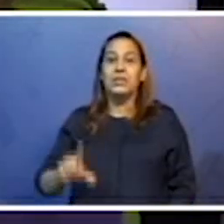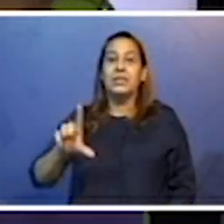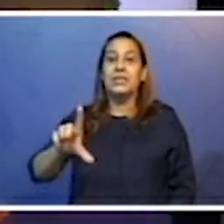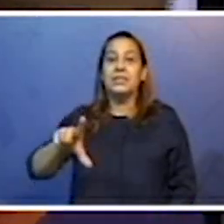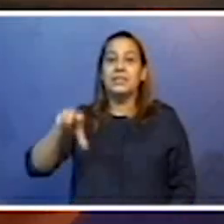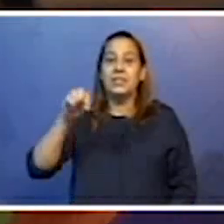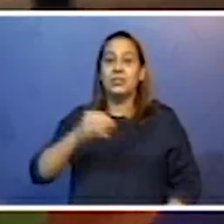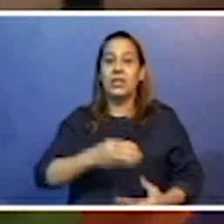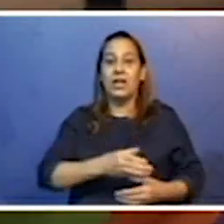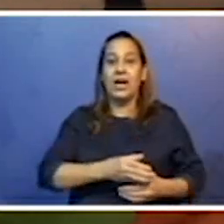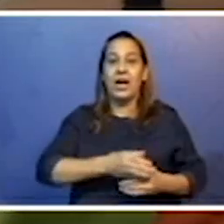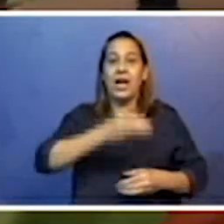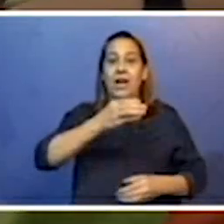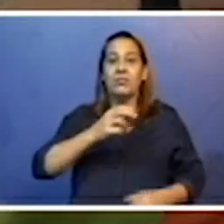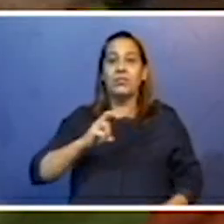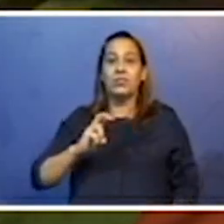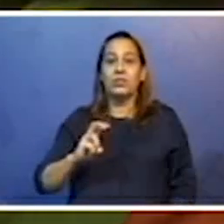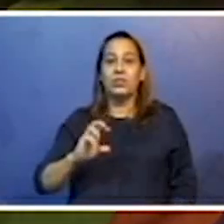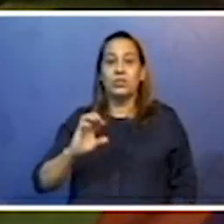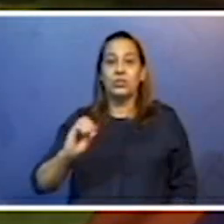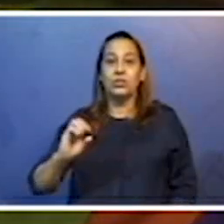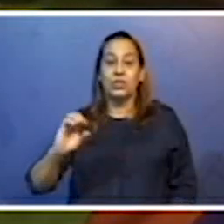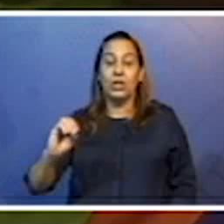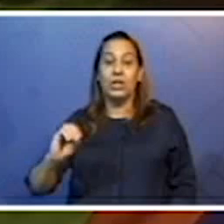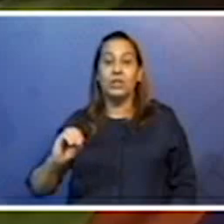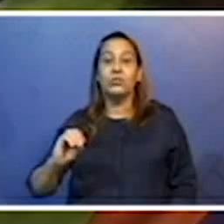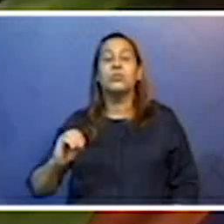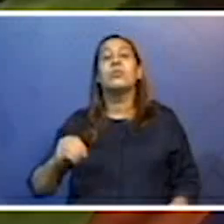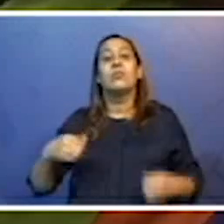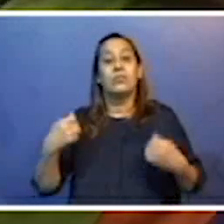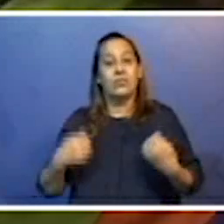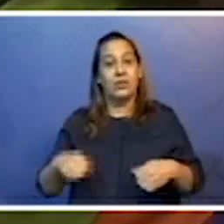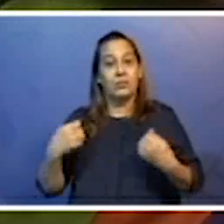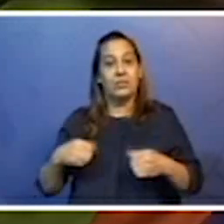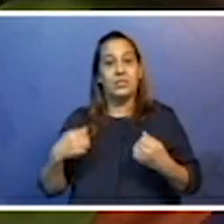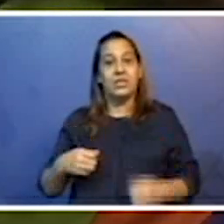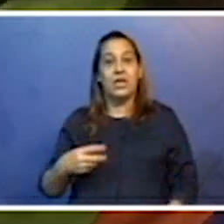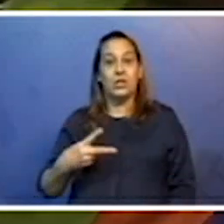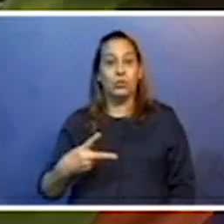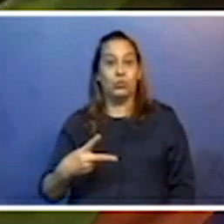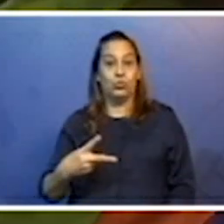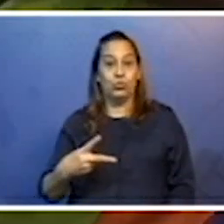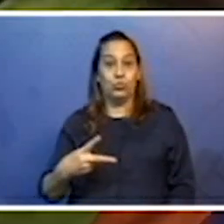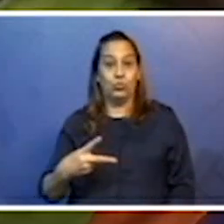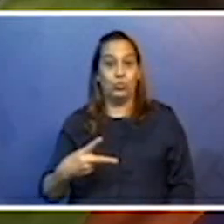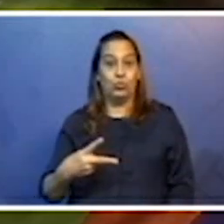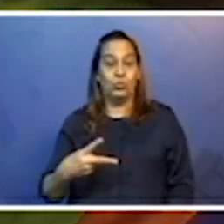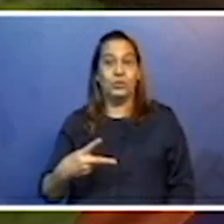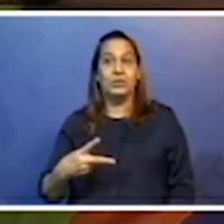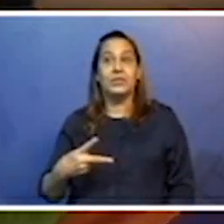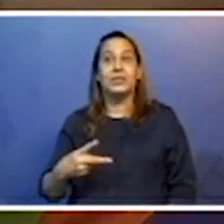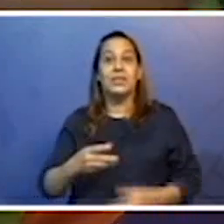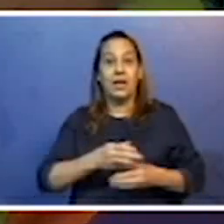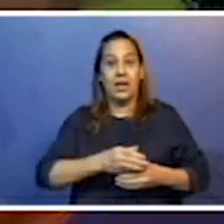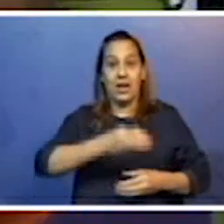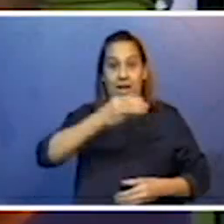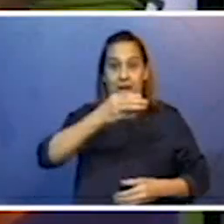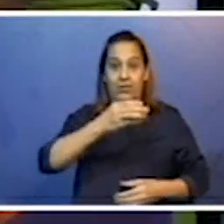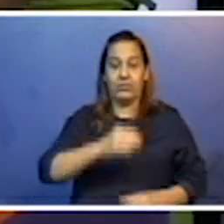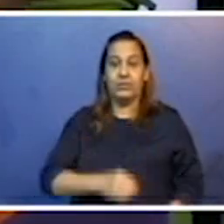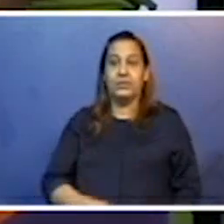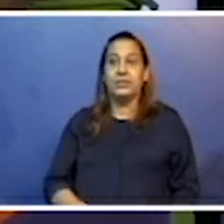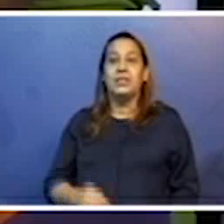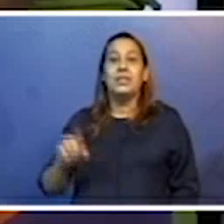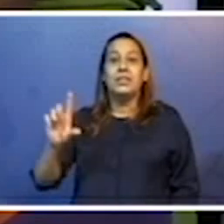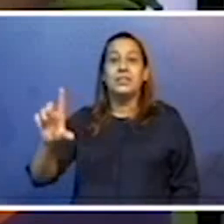escolher a garrafa de 500 ml, quantas garrafas ela vai precisar? 500 mais 500, 1.000, que é 1 litro. E se